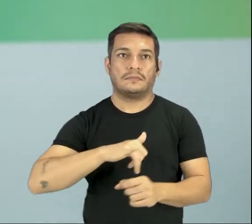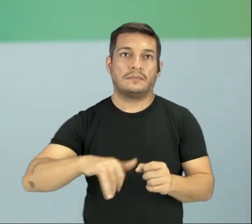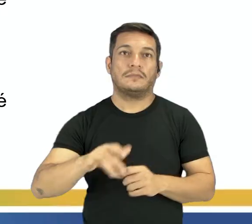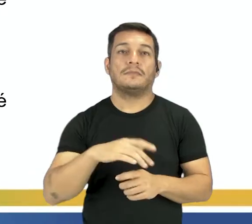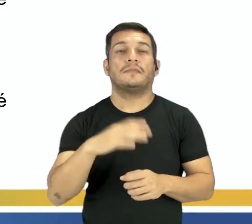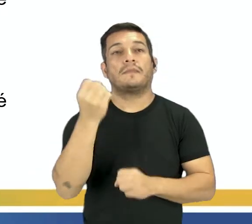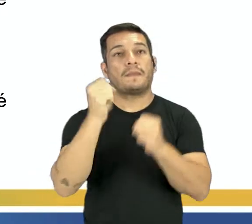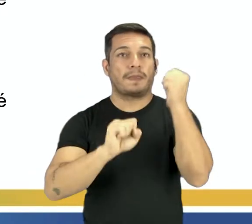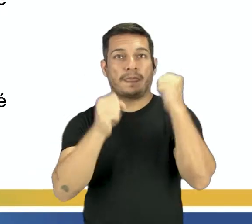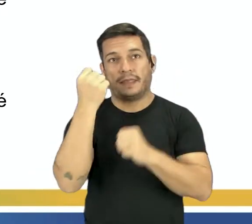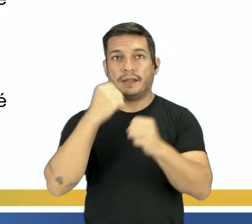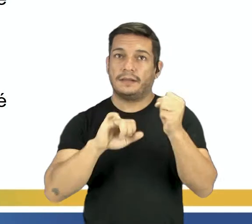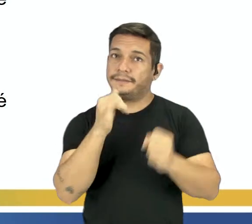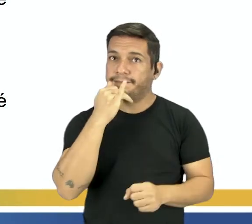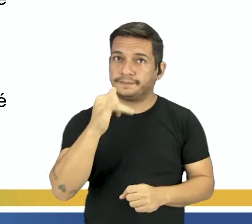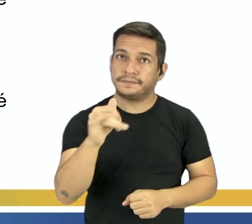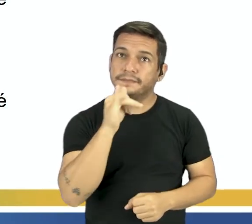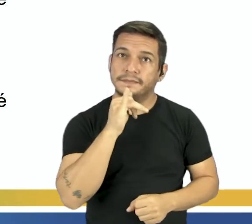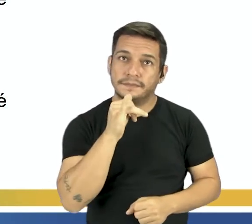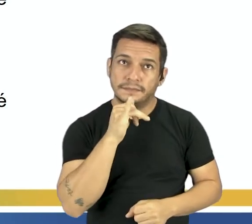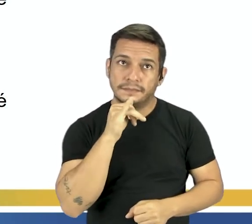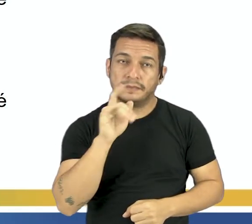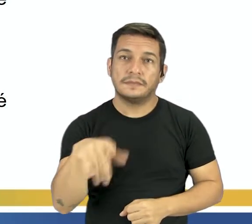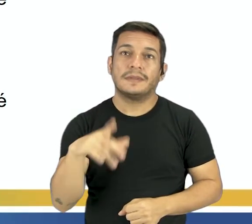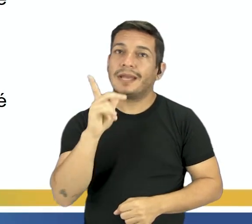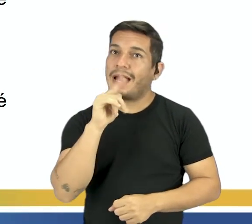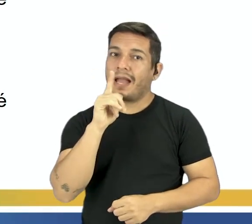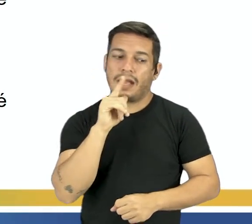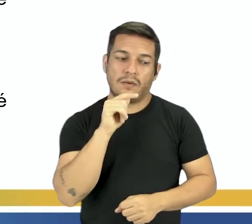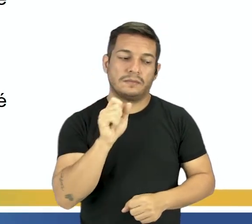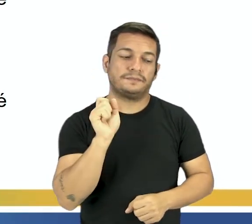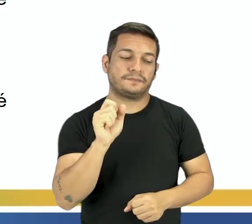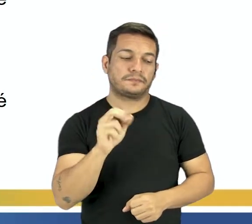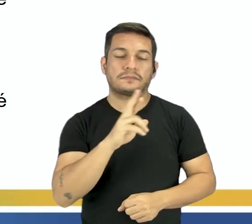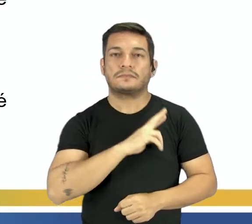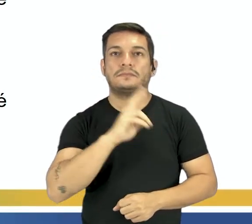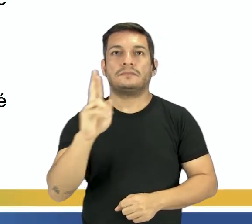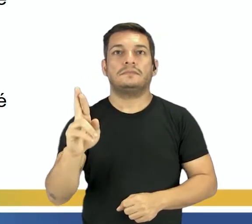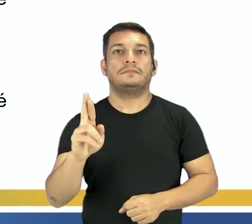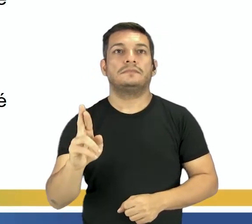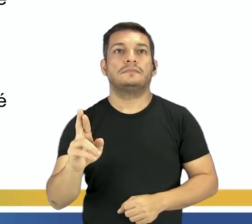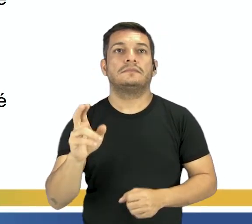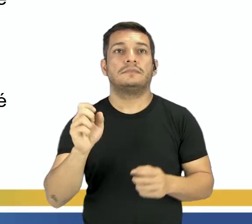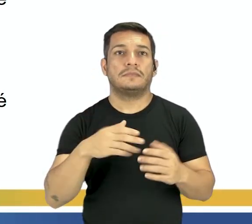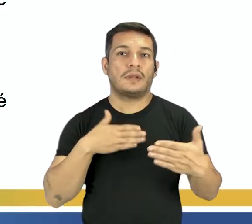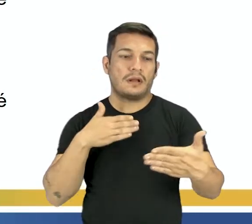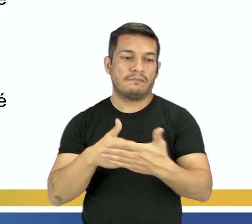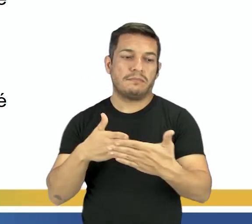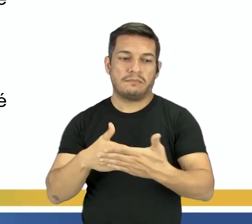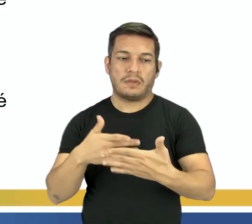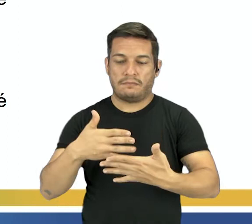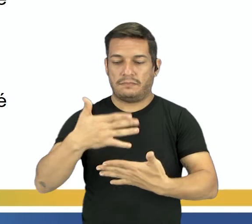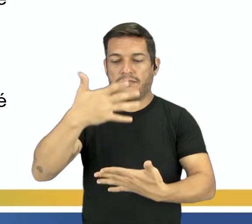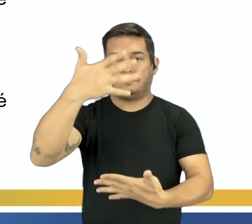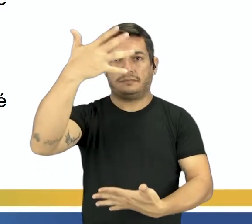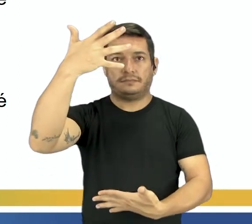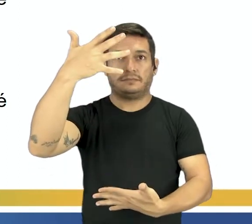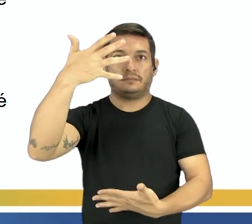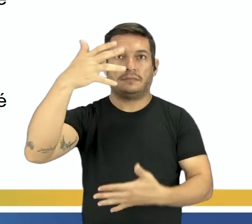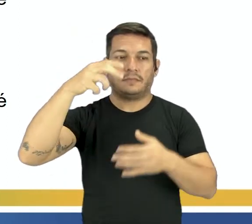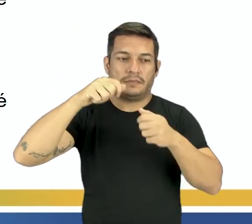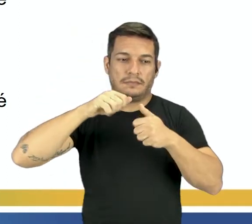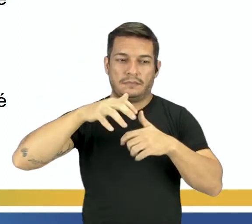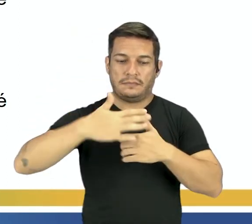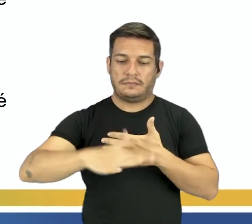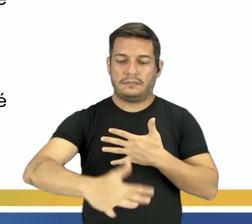Nas usinas hidrelétricas, por exemplo, a água é represada em grandes barragens. O desnível provocado